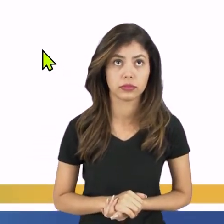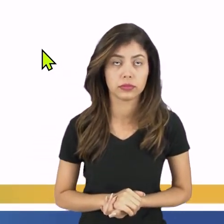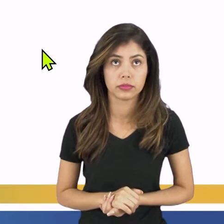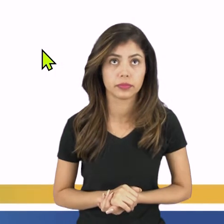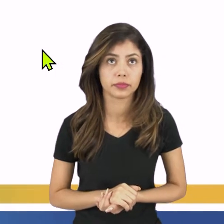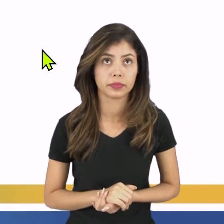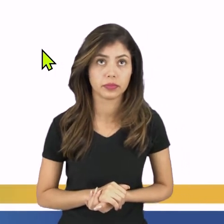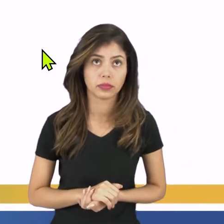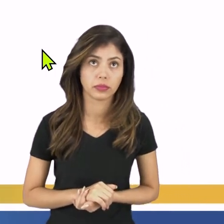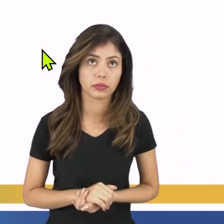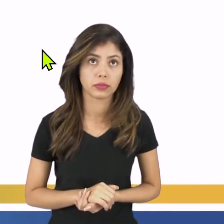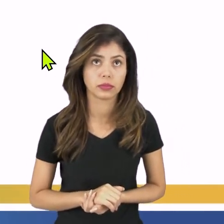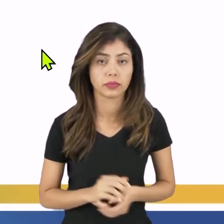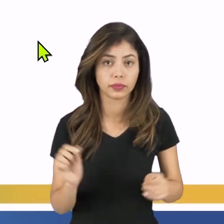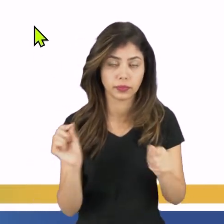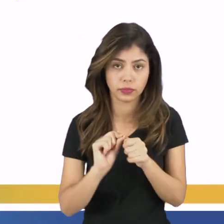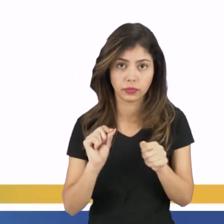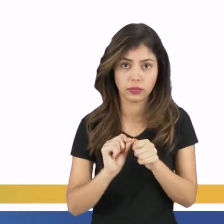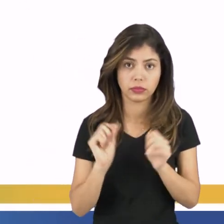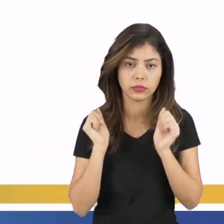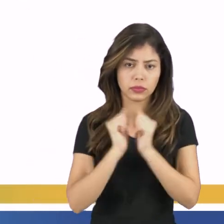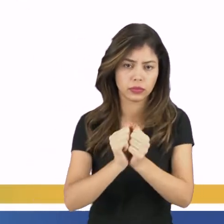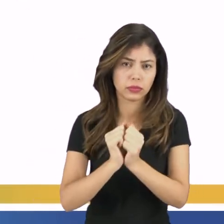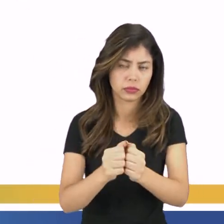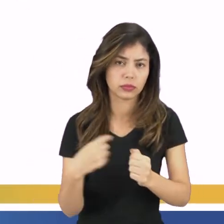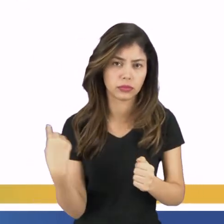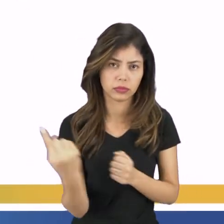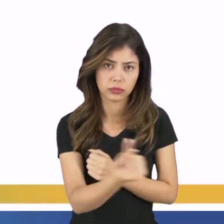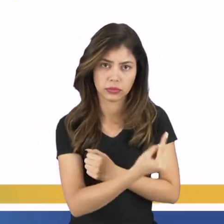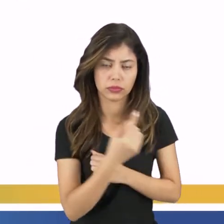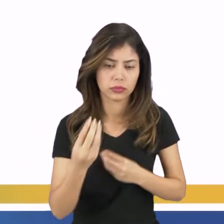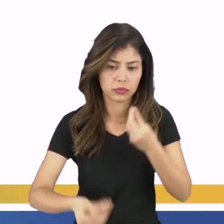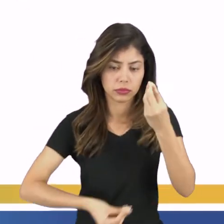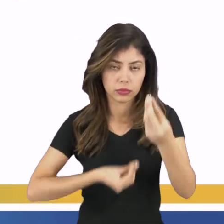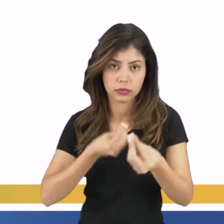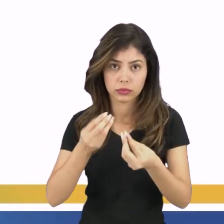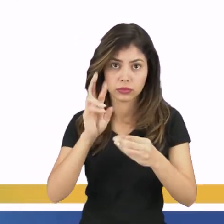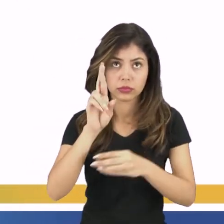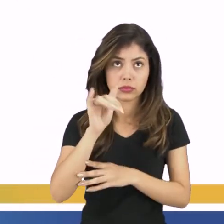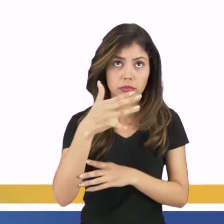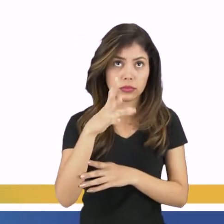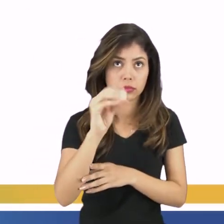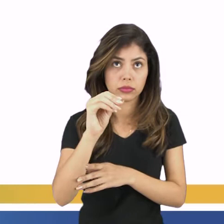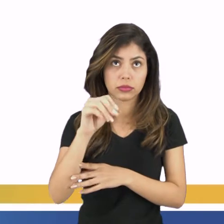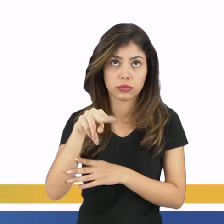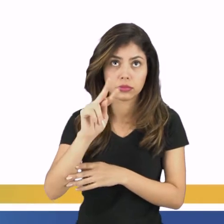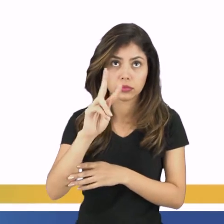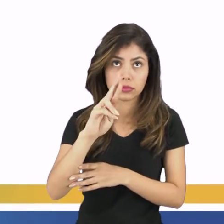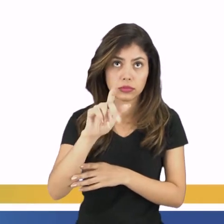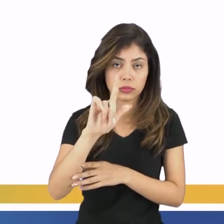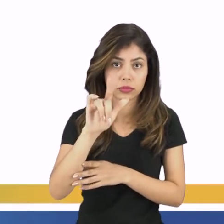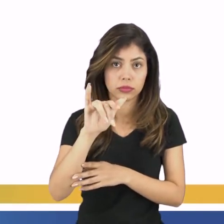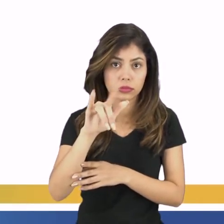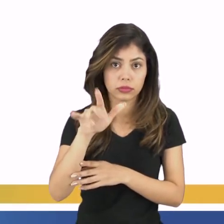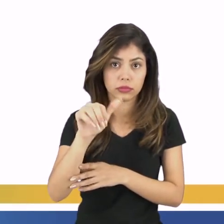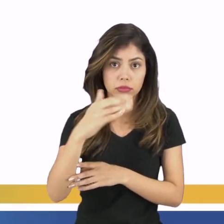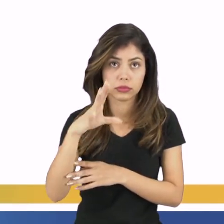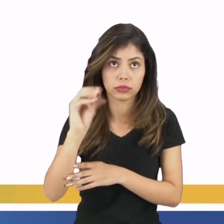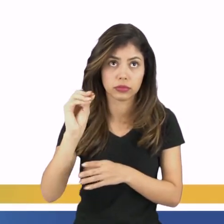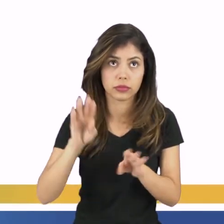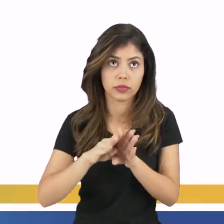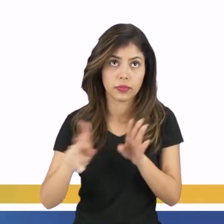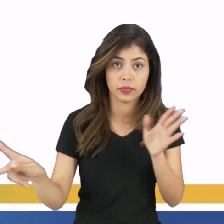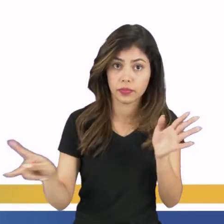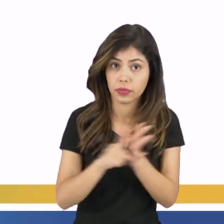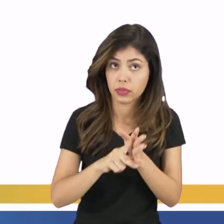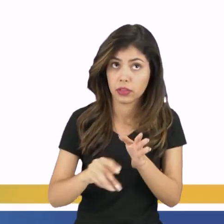E aqui vamos formar, eu quero formar junto com vocês como que se dá essa reação de neutralização. Então nós temos aqui, ó,